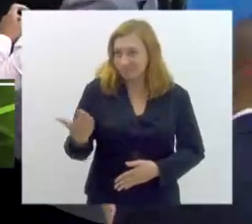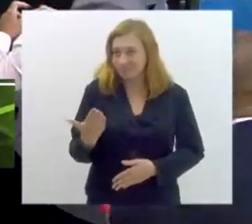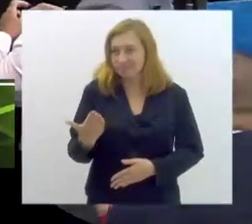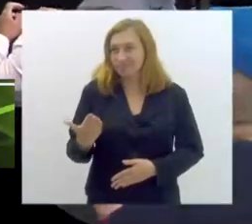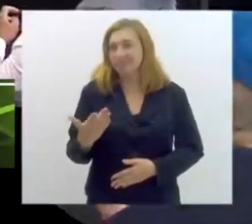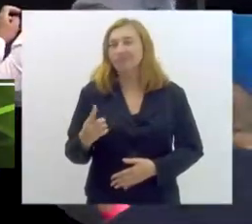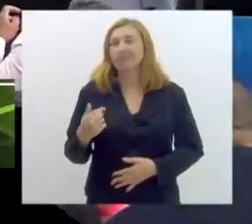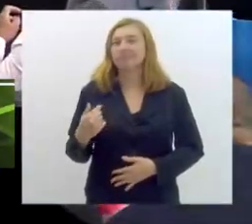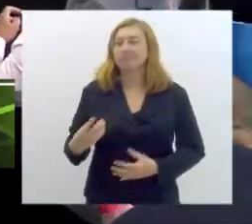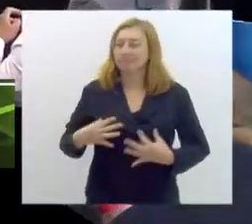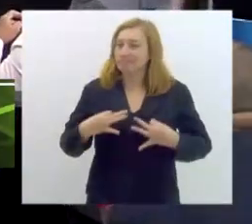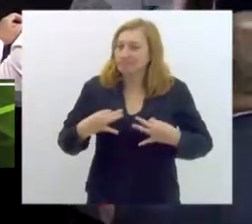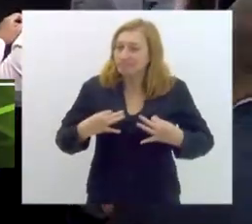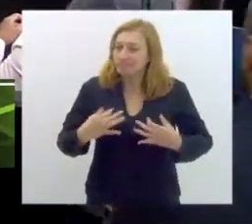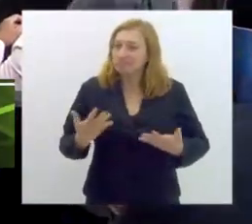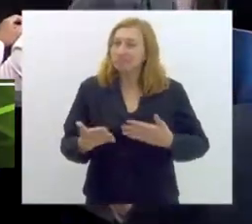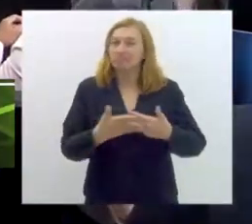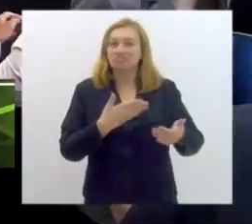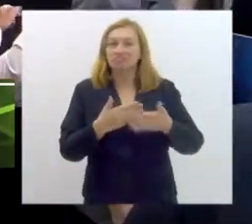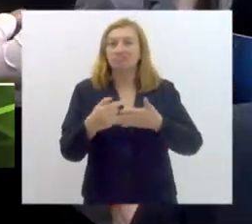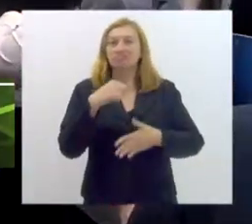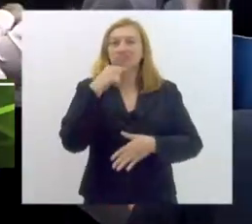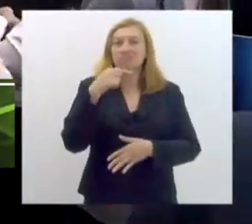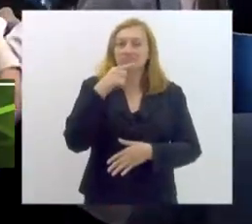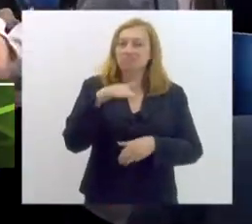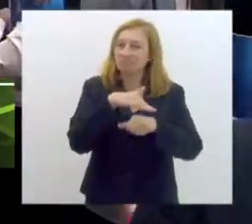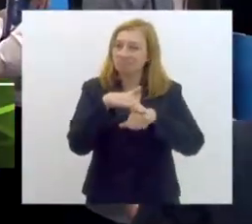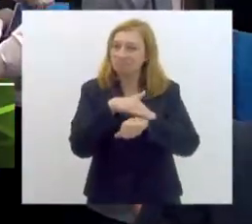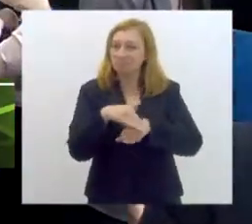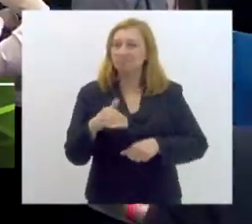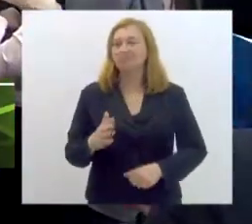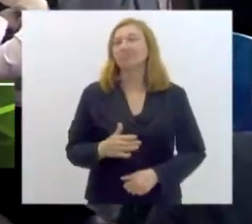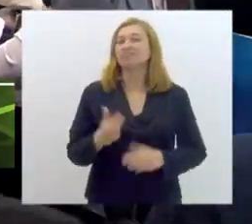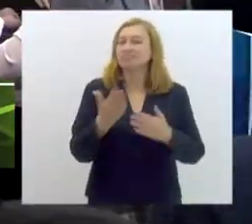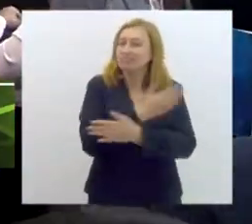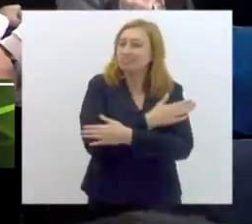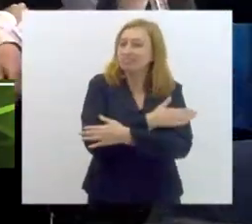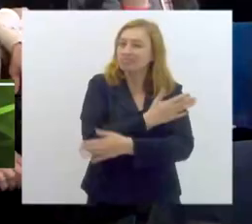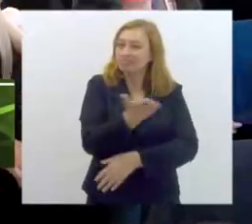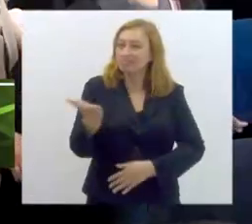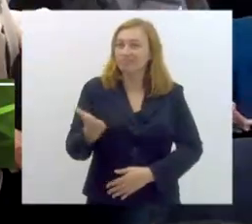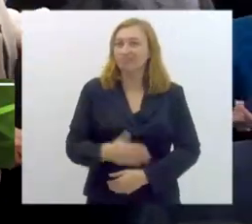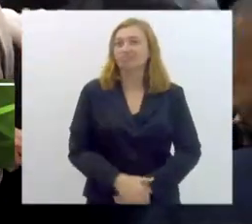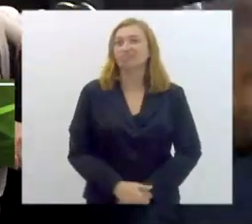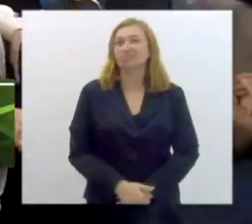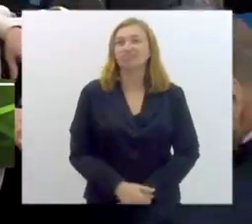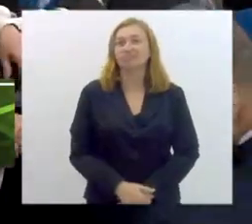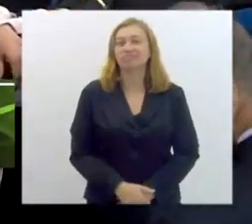Estamos aqui à disposição para qualquer dúvida. Tá? Vamos conversando. Abraço a todos aí.